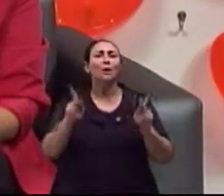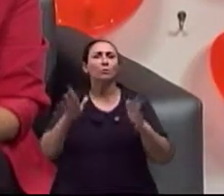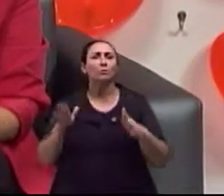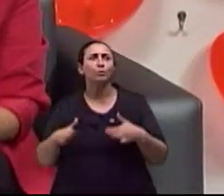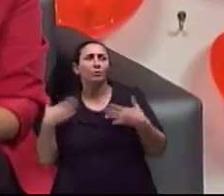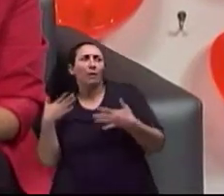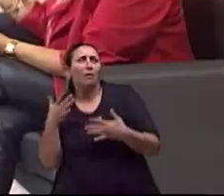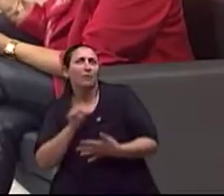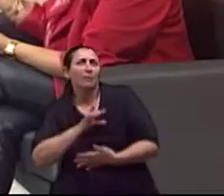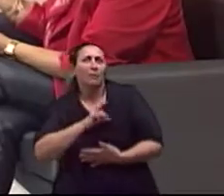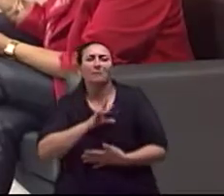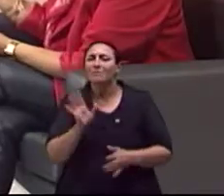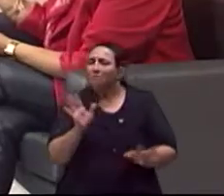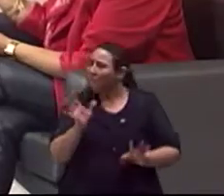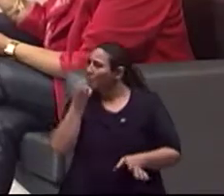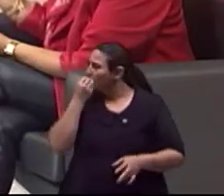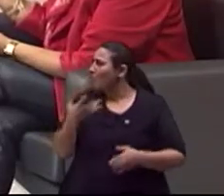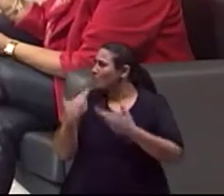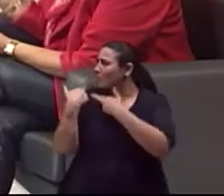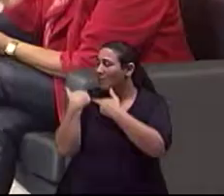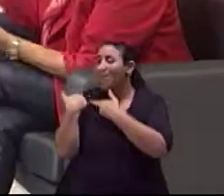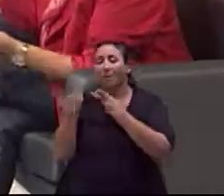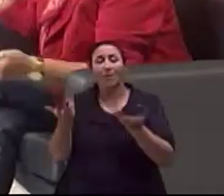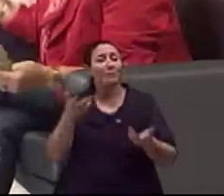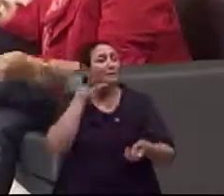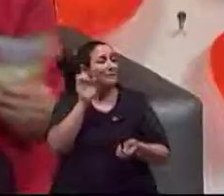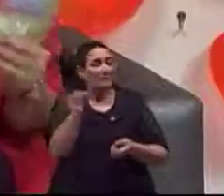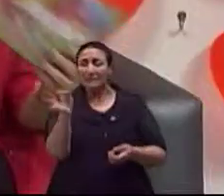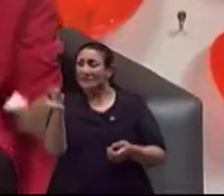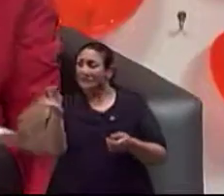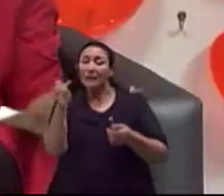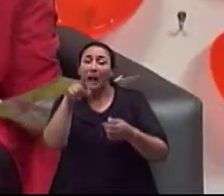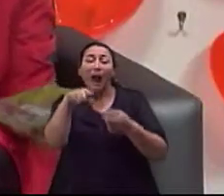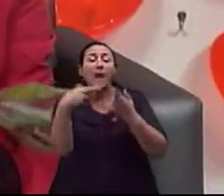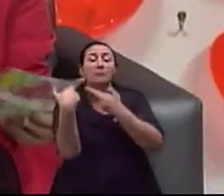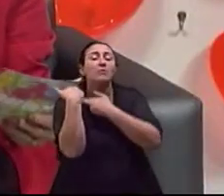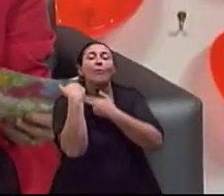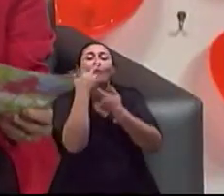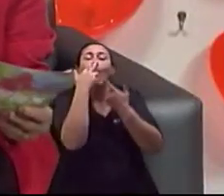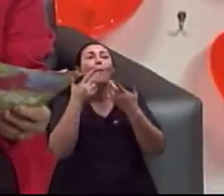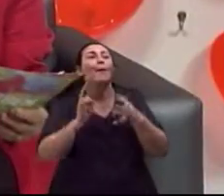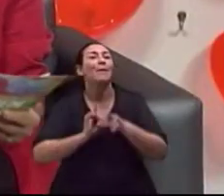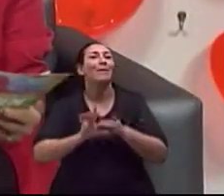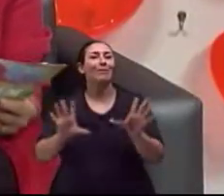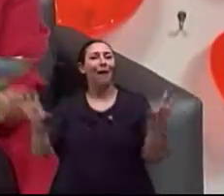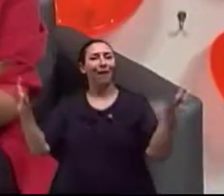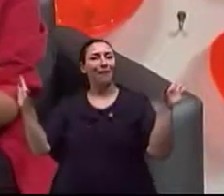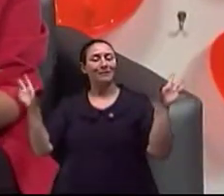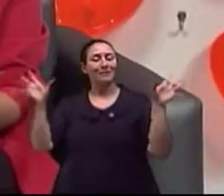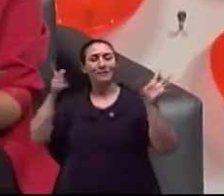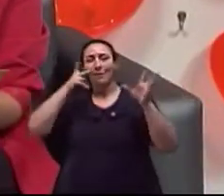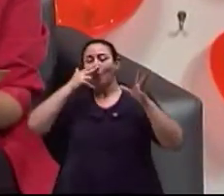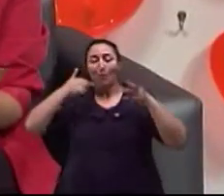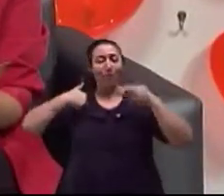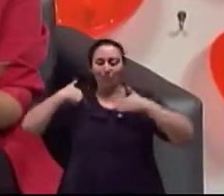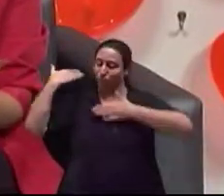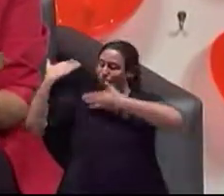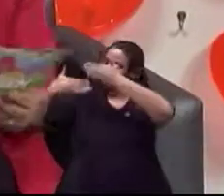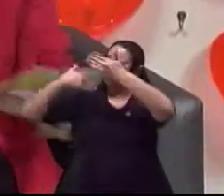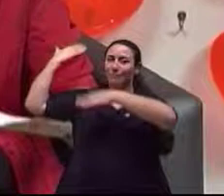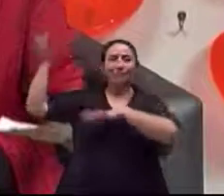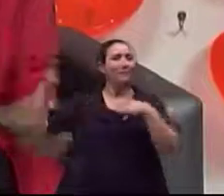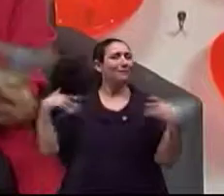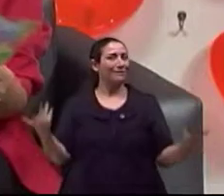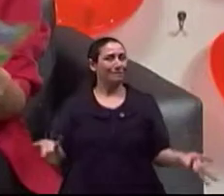responsável né responsabilidade é liberdade é liberdade gratifica né exatamente a gente transcende olha o que eu vou